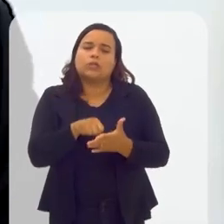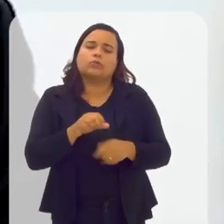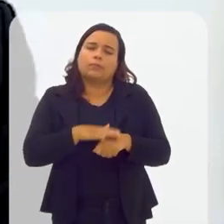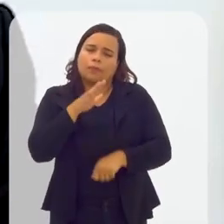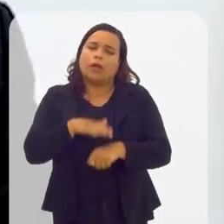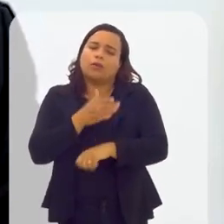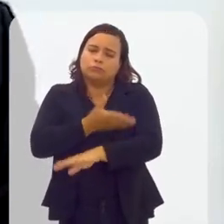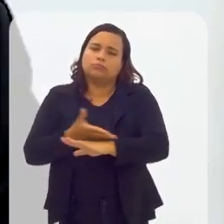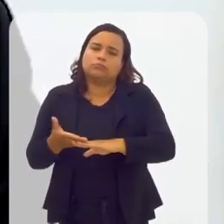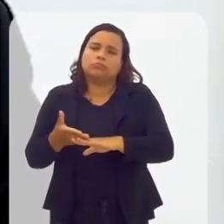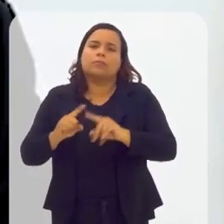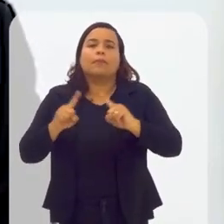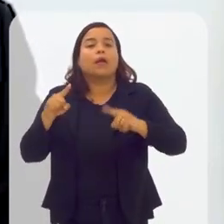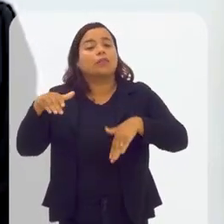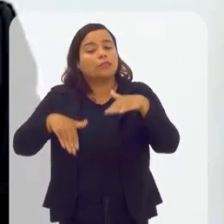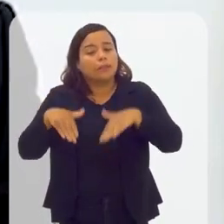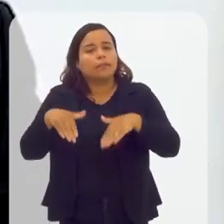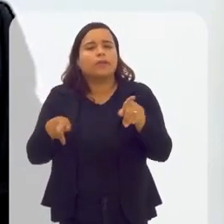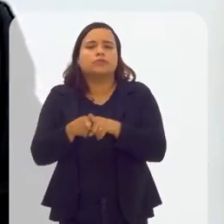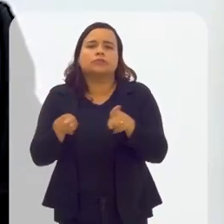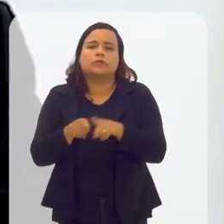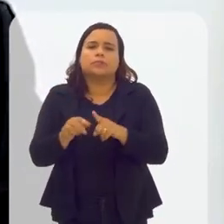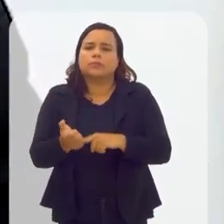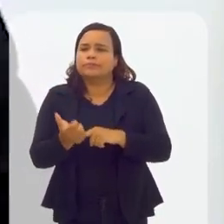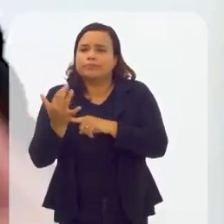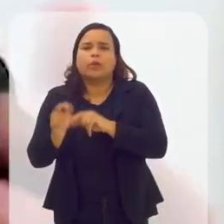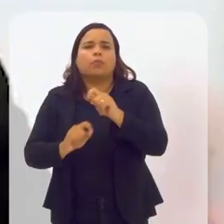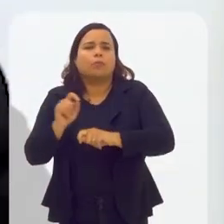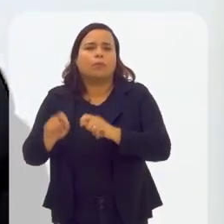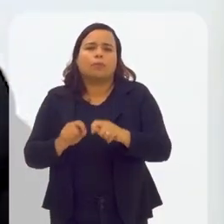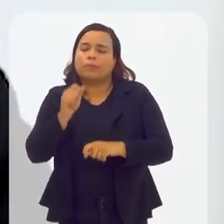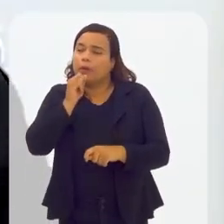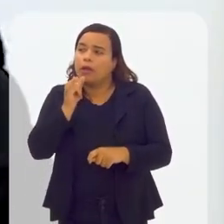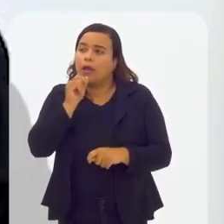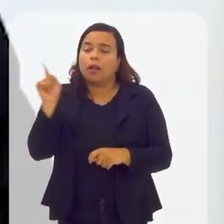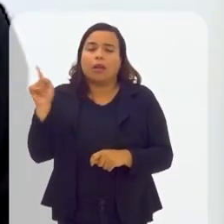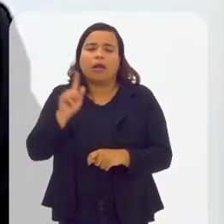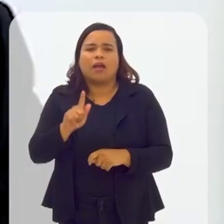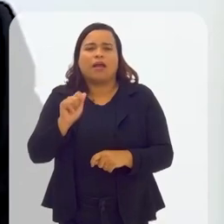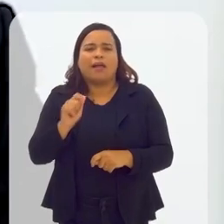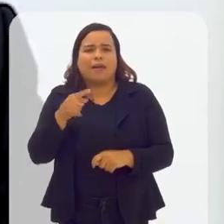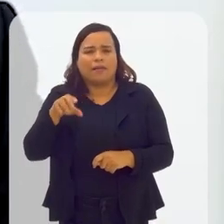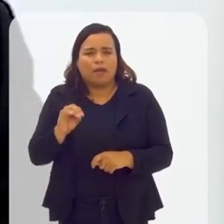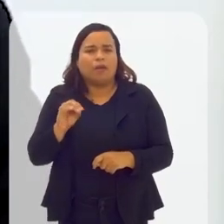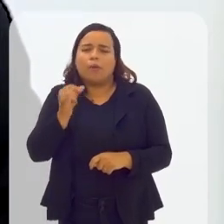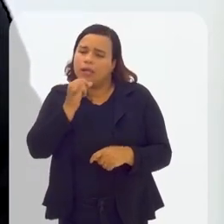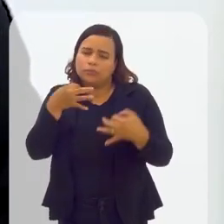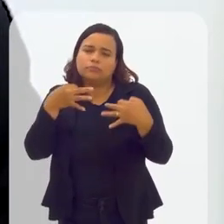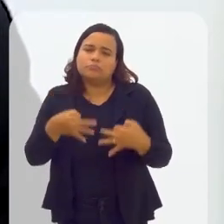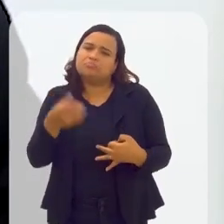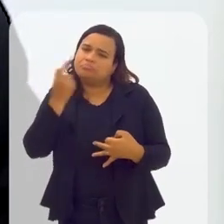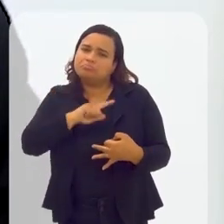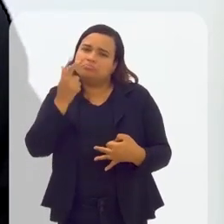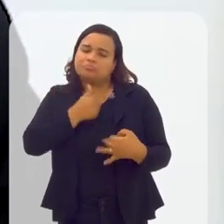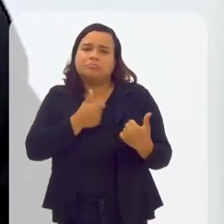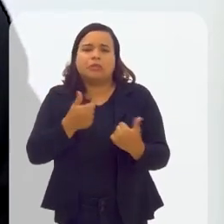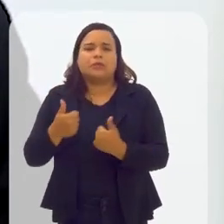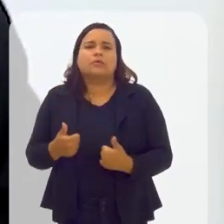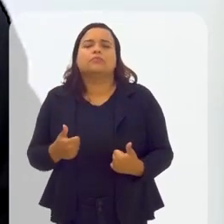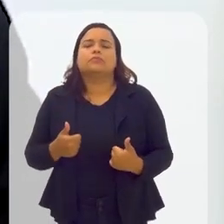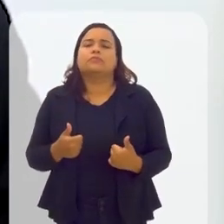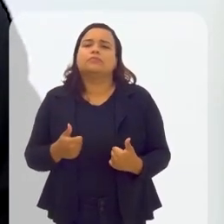setores, mas depende muito da demanda. Aliás, o caso do Galeão foi um bom exemplo disso, sabe?